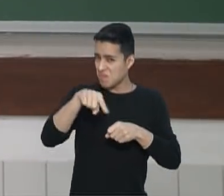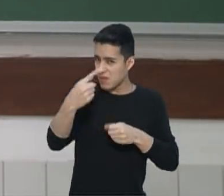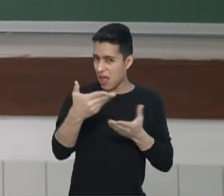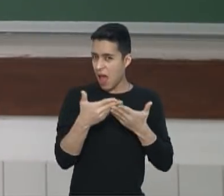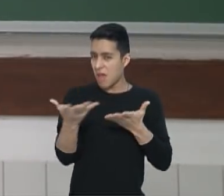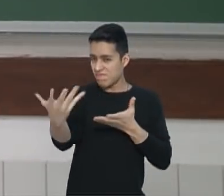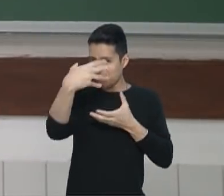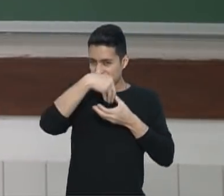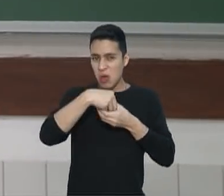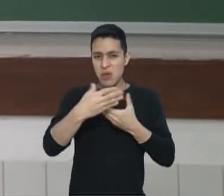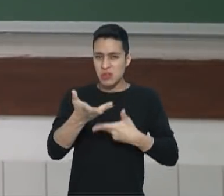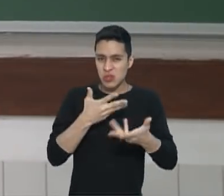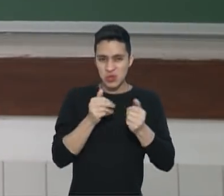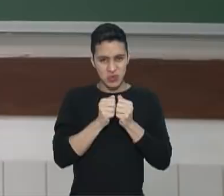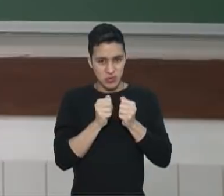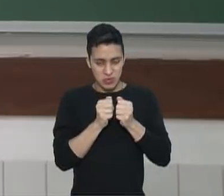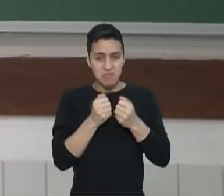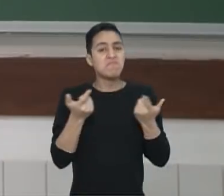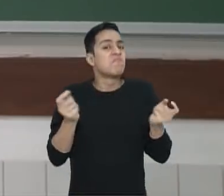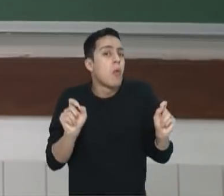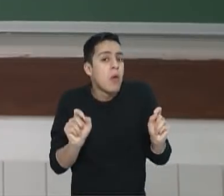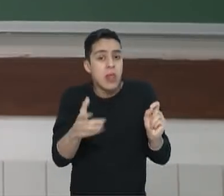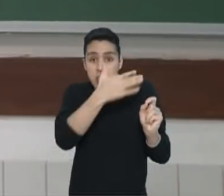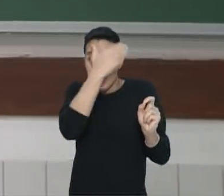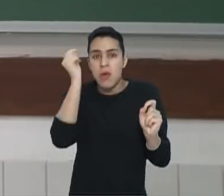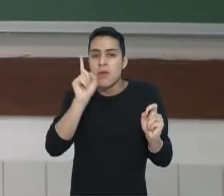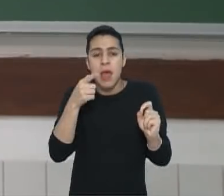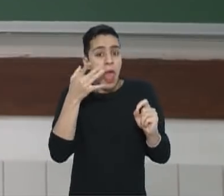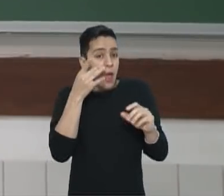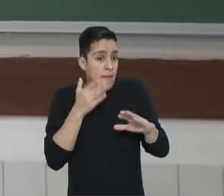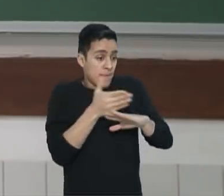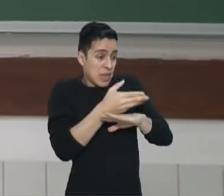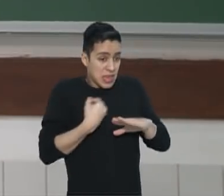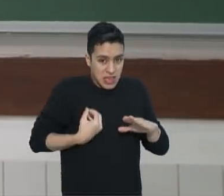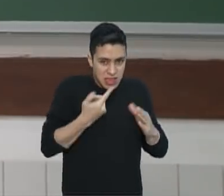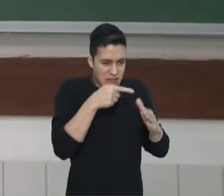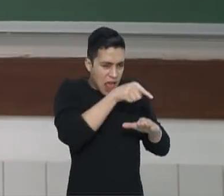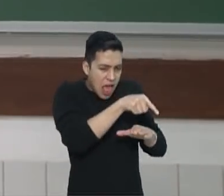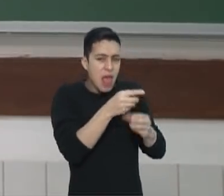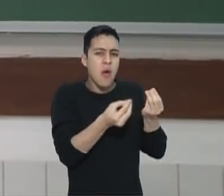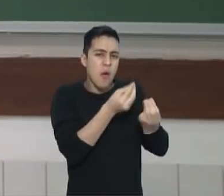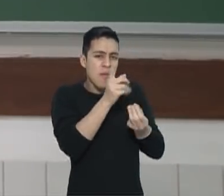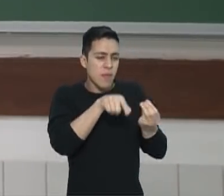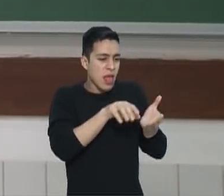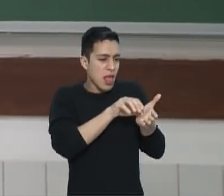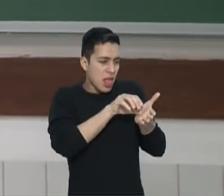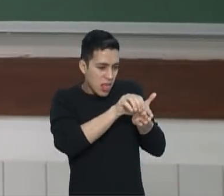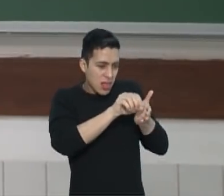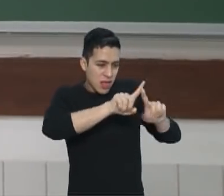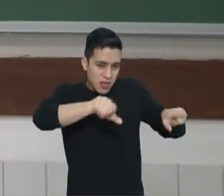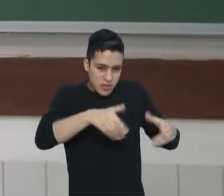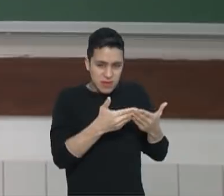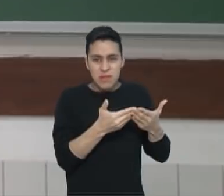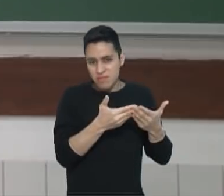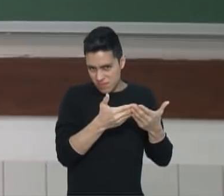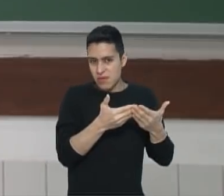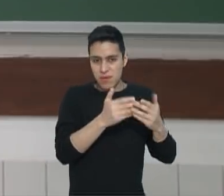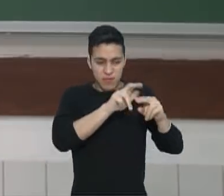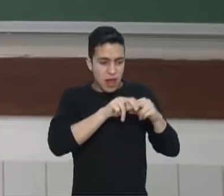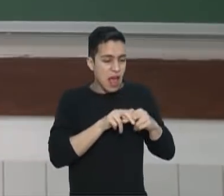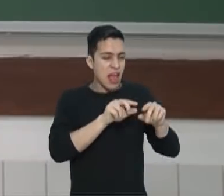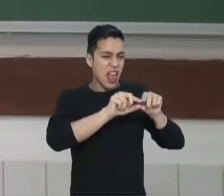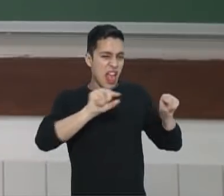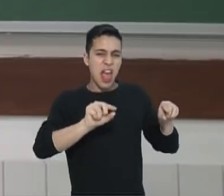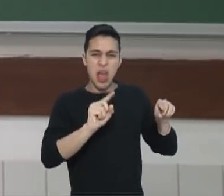na nossa próxima aula de História. Não esqueçam de confirmar a presença na aula de hoje através da resolução da